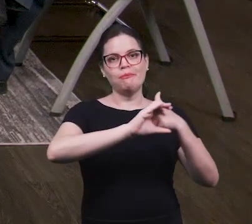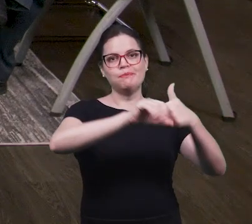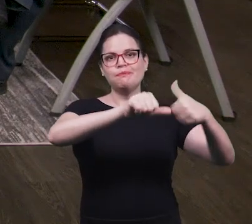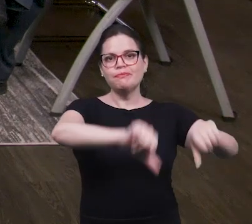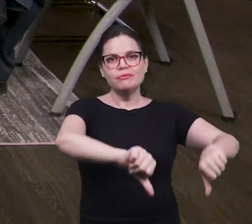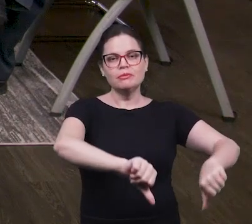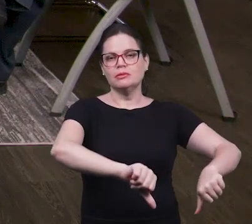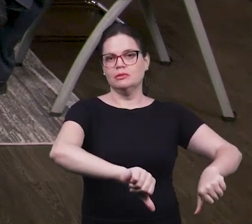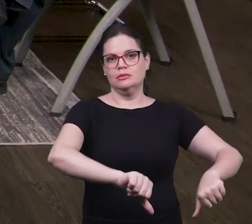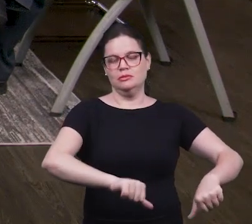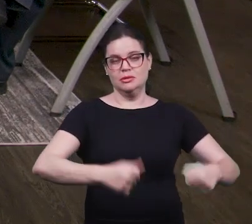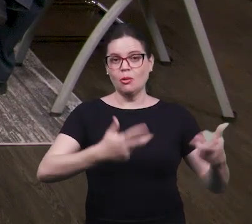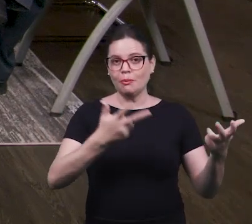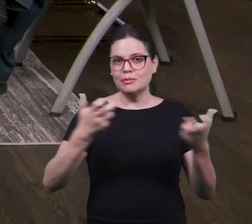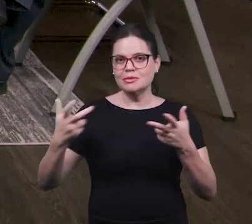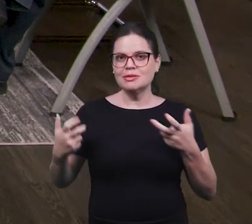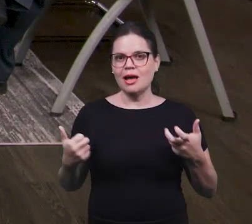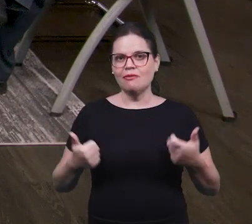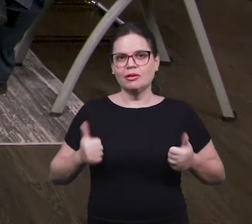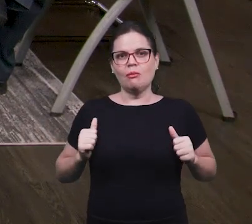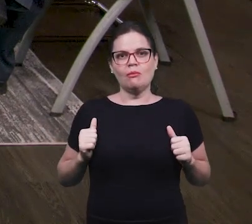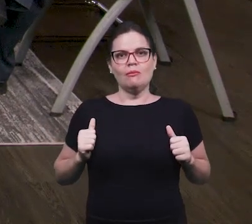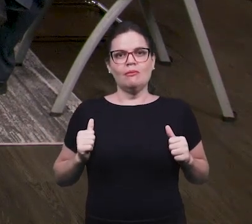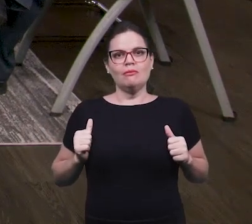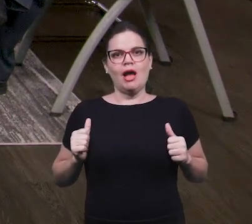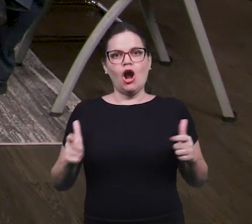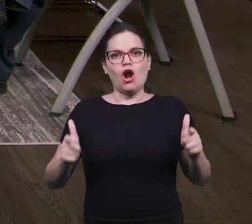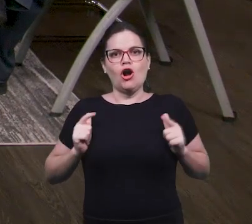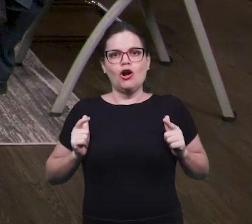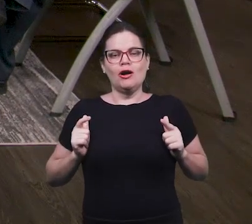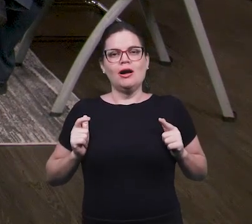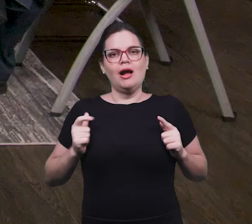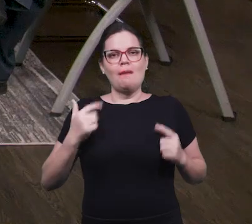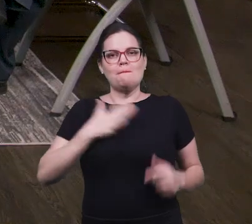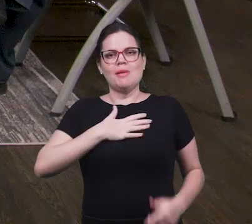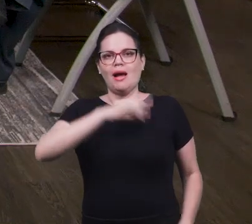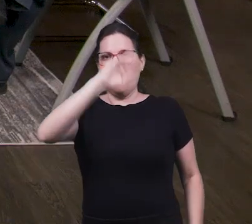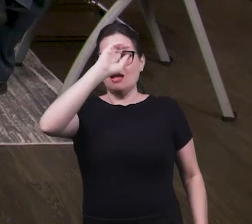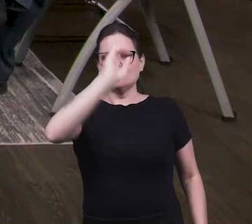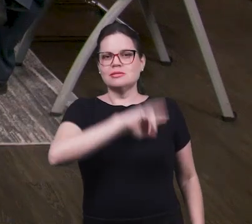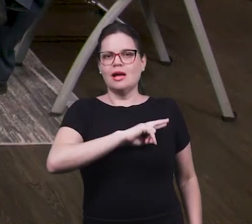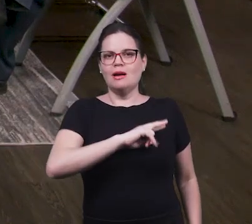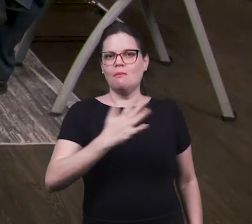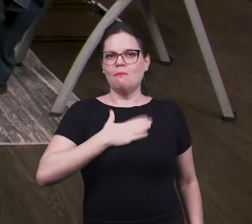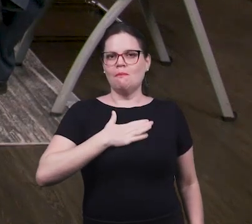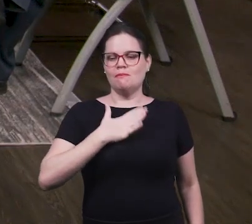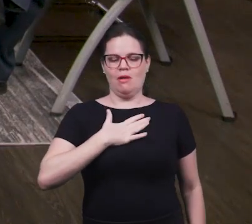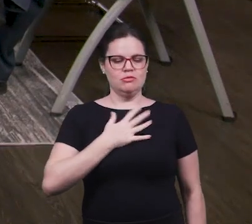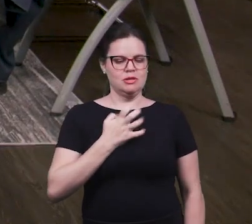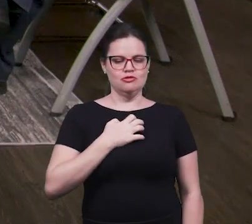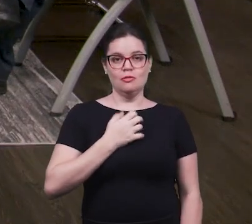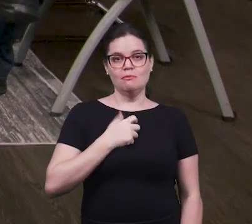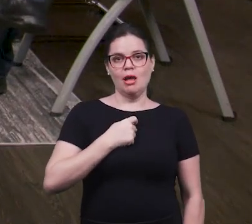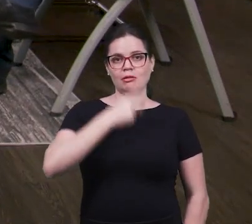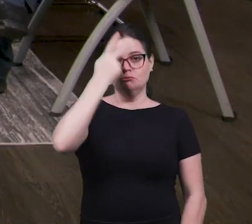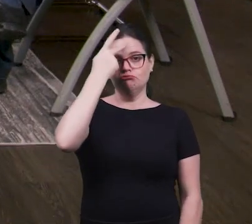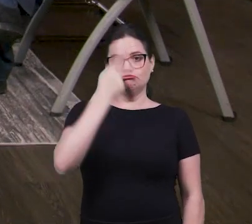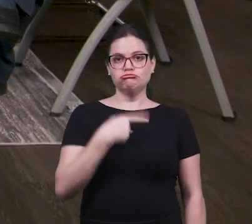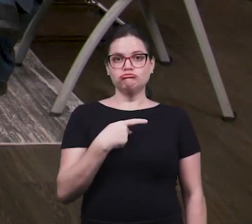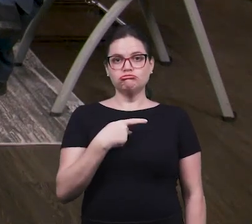ele vai ver aquilo que é dele, que é do homem, que é da razão, que é dos sentimentos,